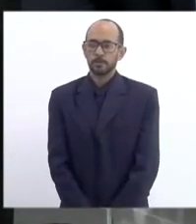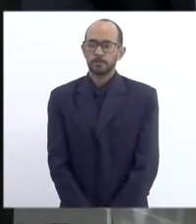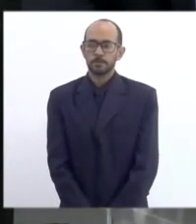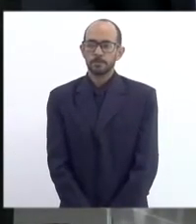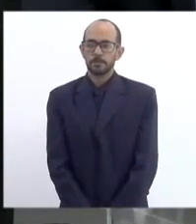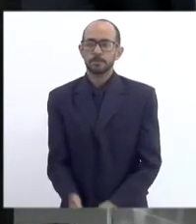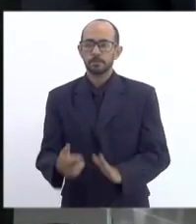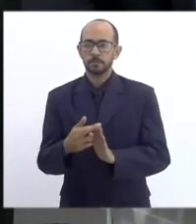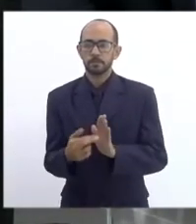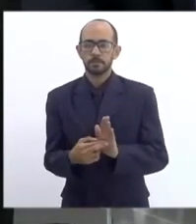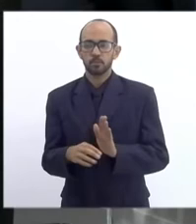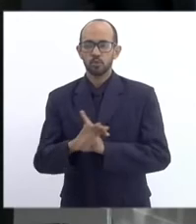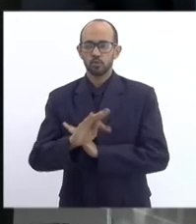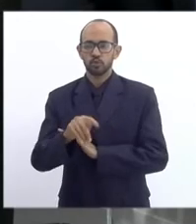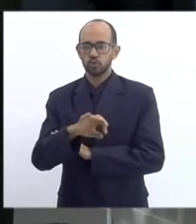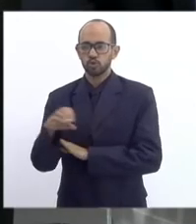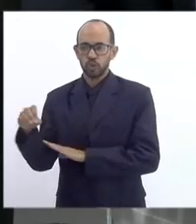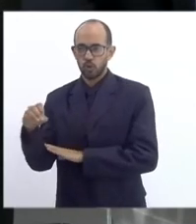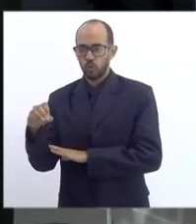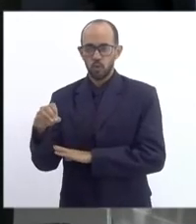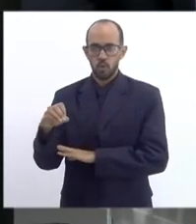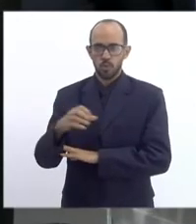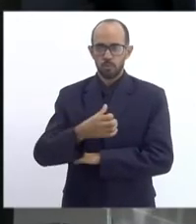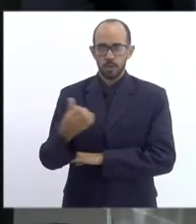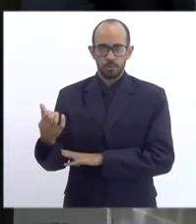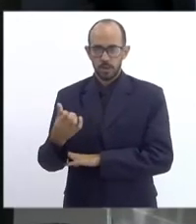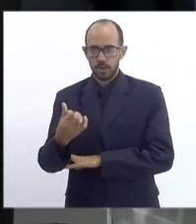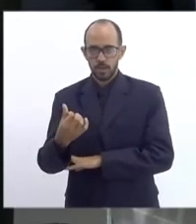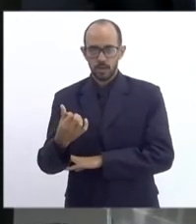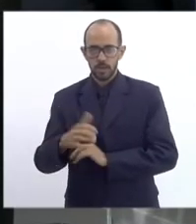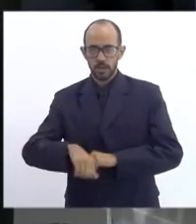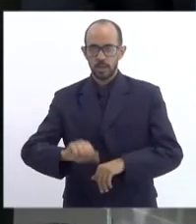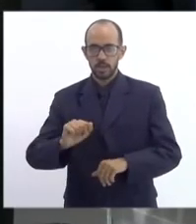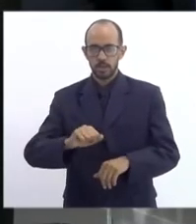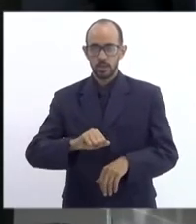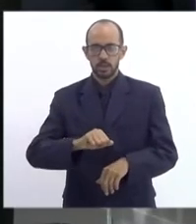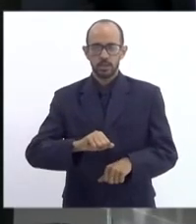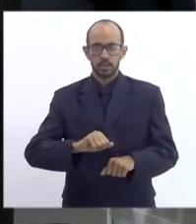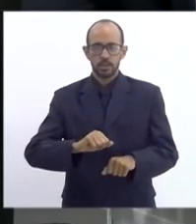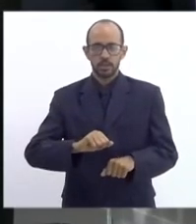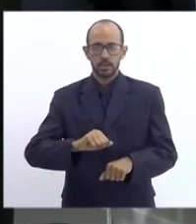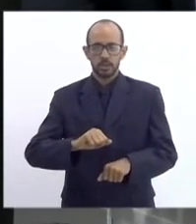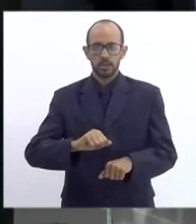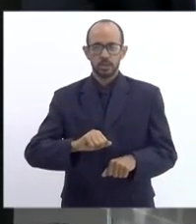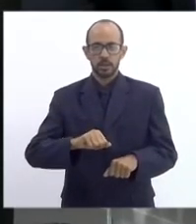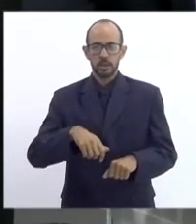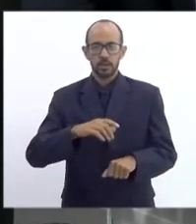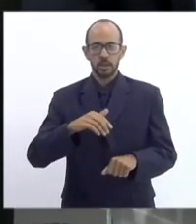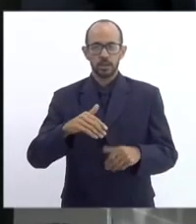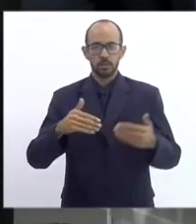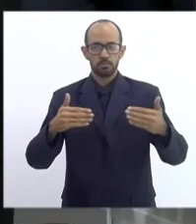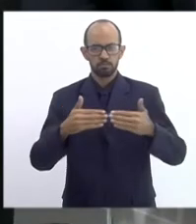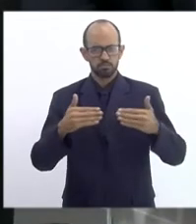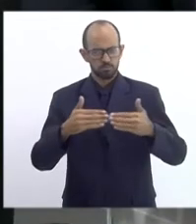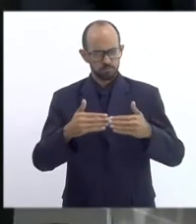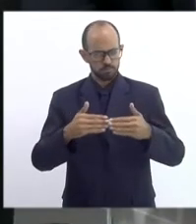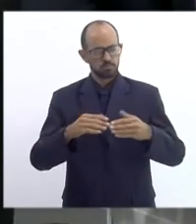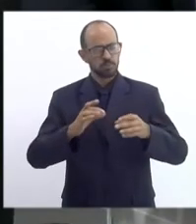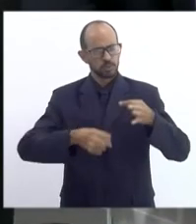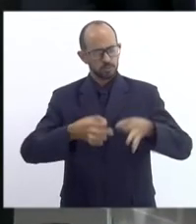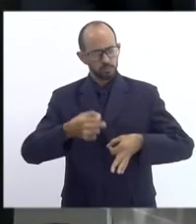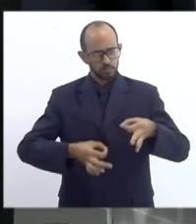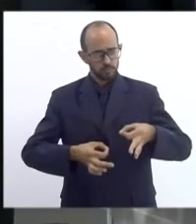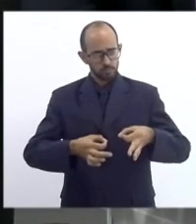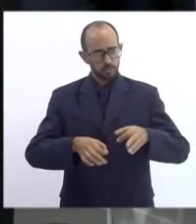Chico Machado, 66. Projeto de lei 5001-2021, autoria do deputado Anderson Moraes, parecer pela